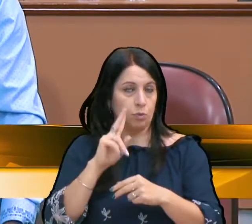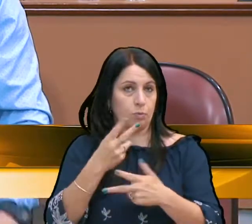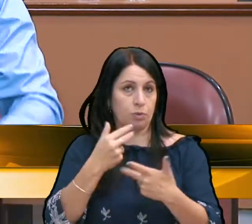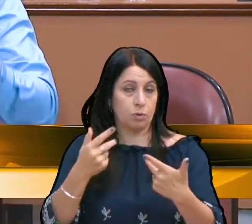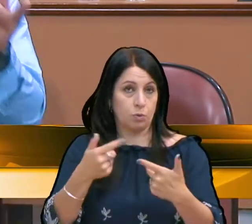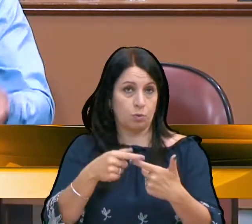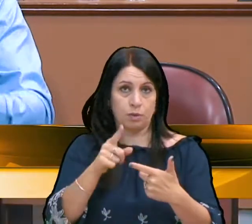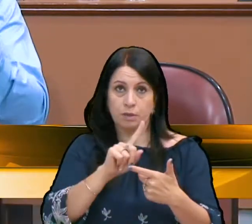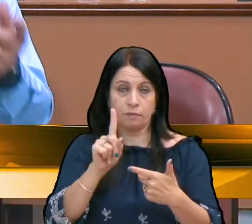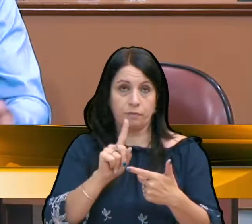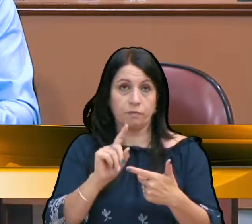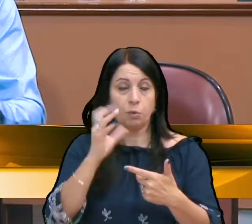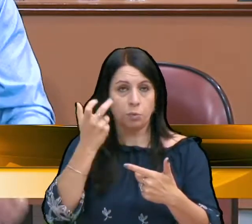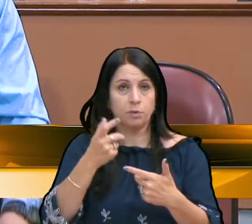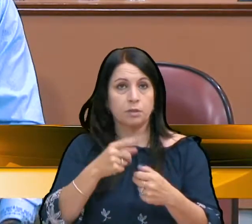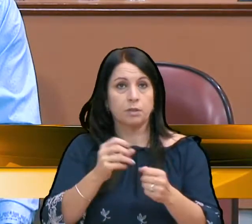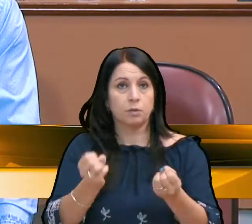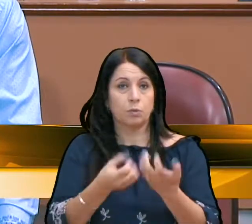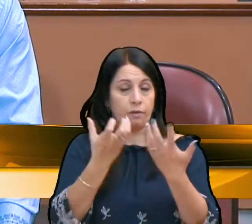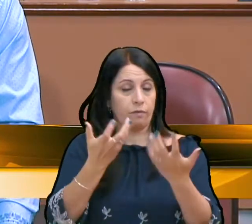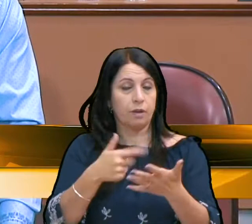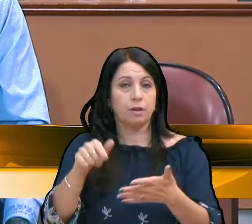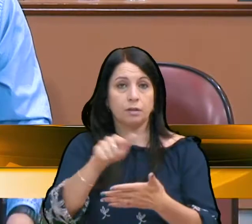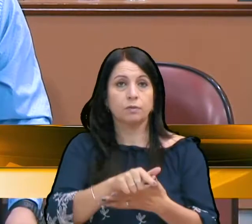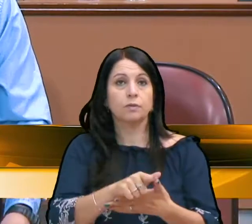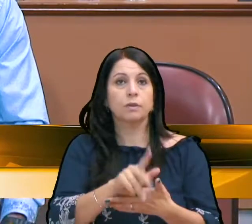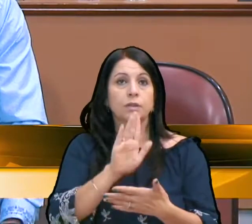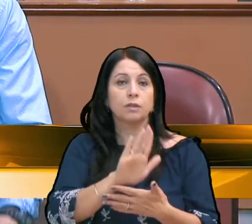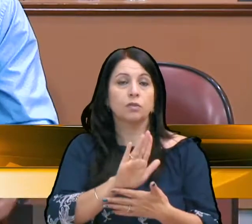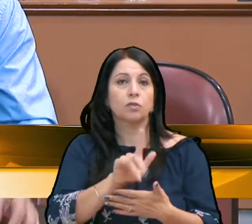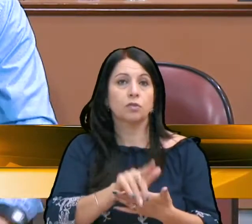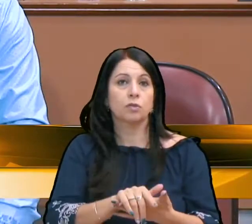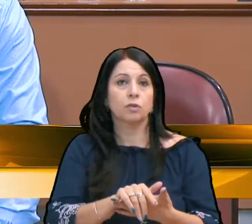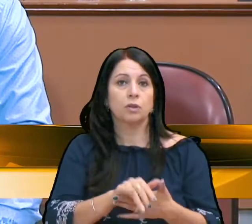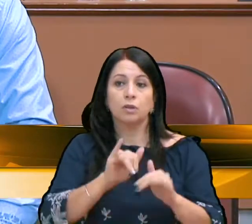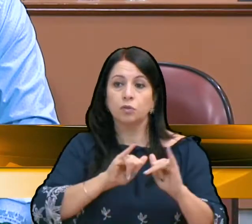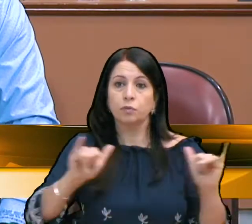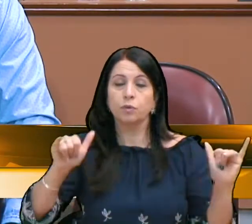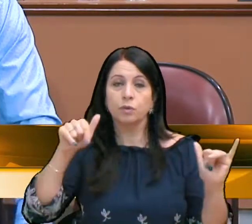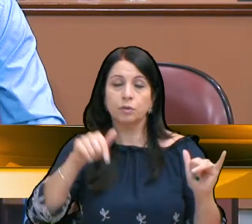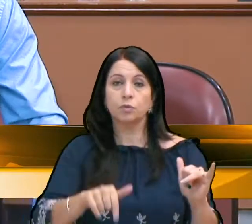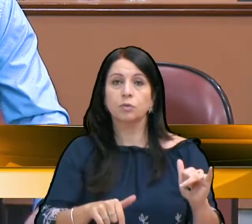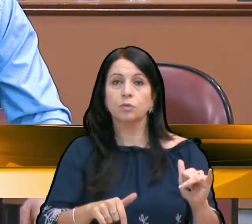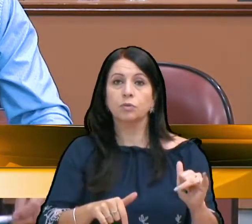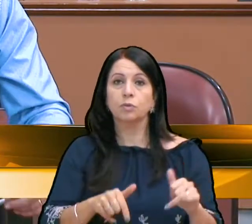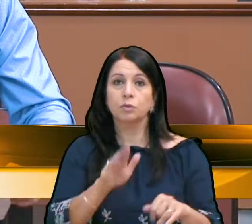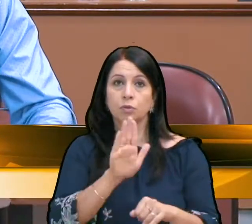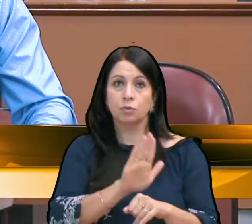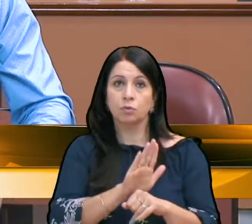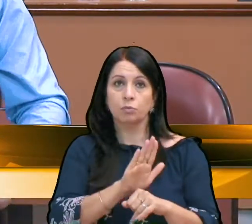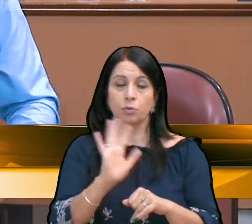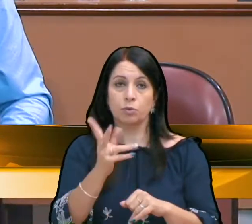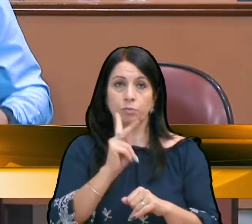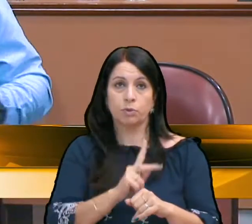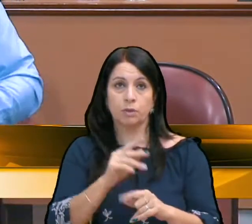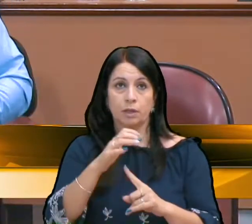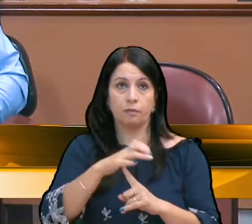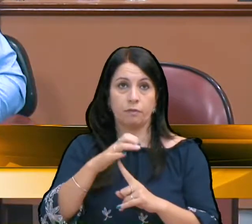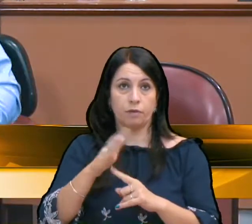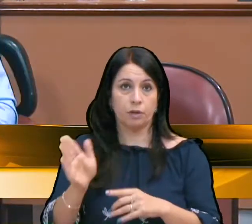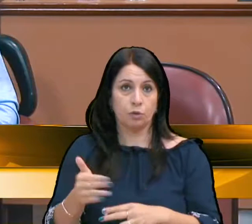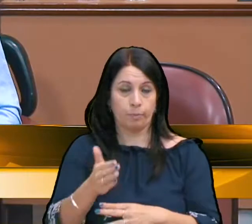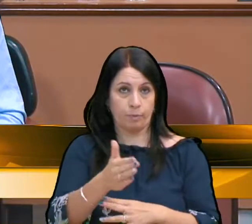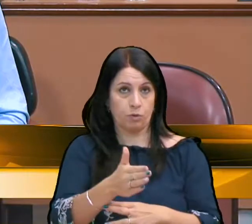muitas coisas não acontecendo, os eventos, enfim, quero deixar divulgar aqui ao contribuinte caxiense que a feira do peixe,